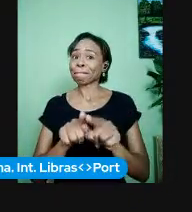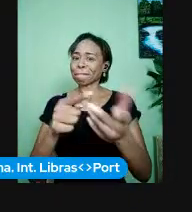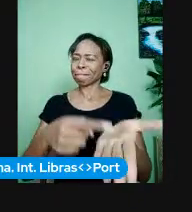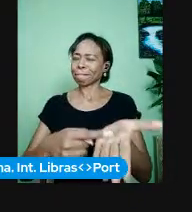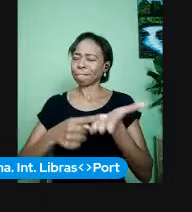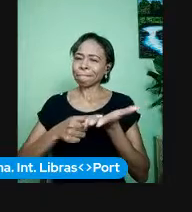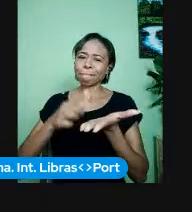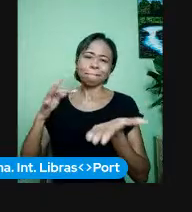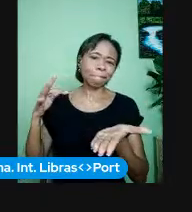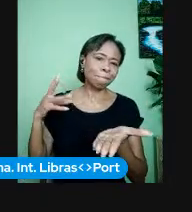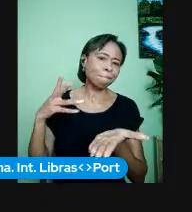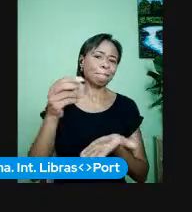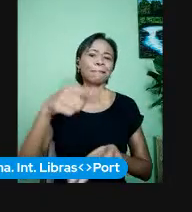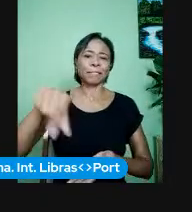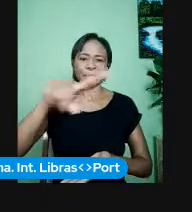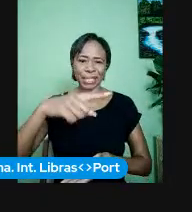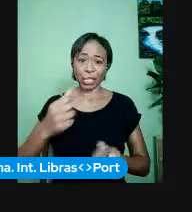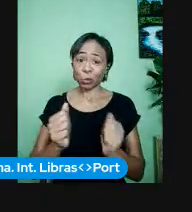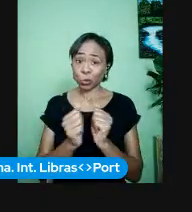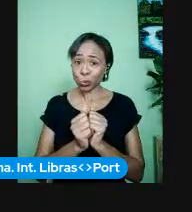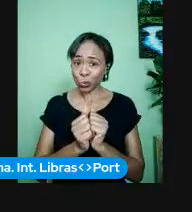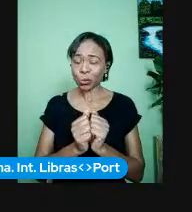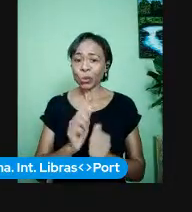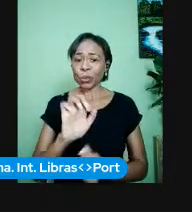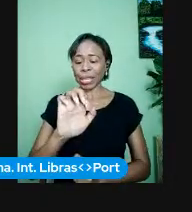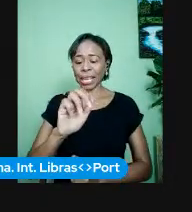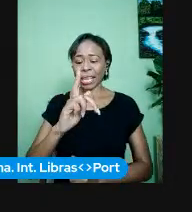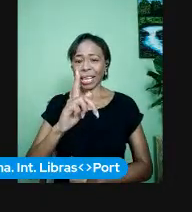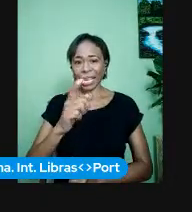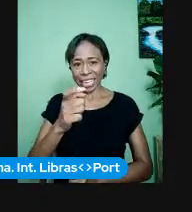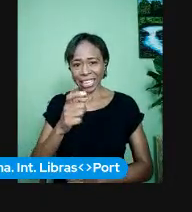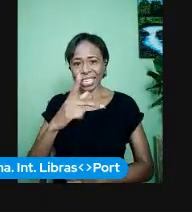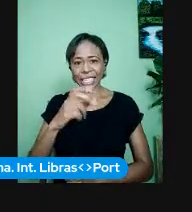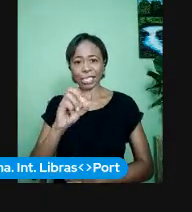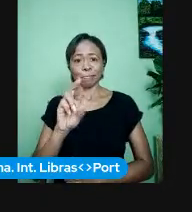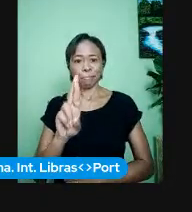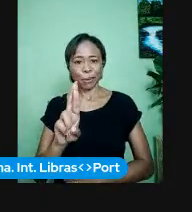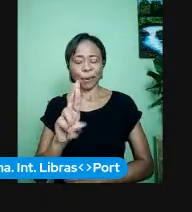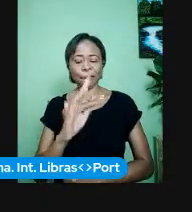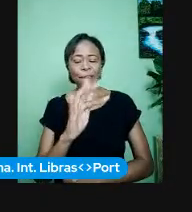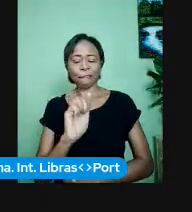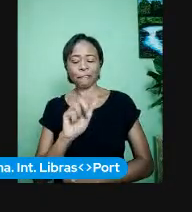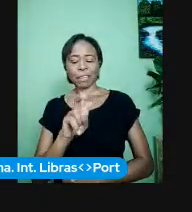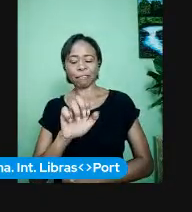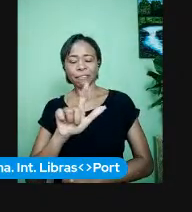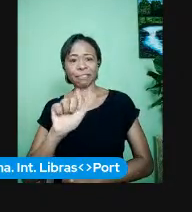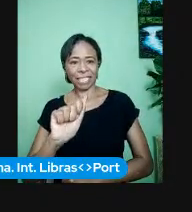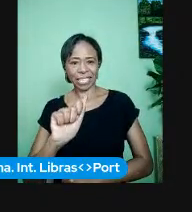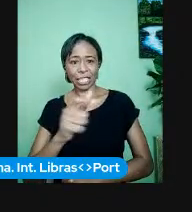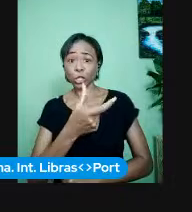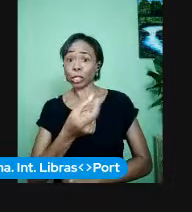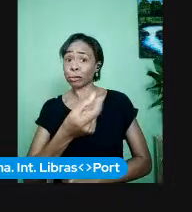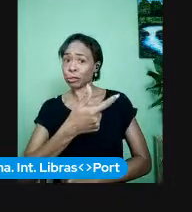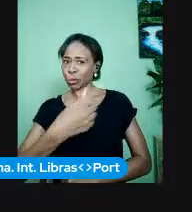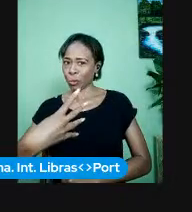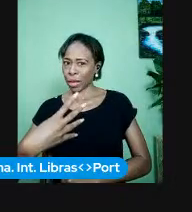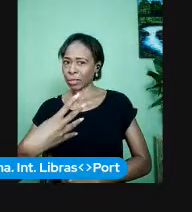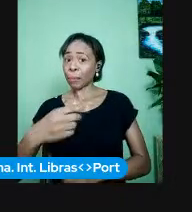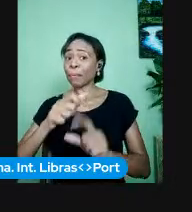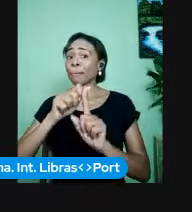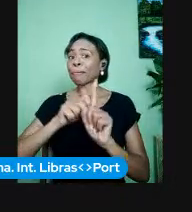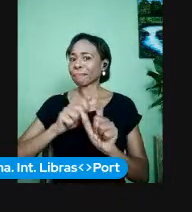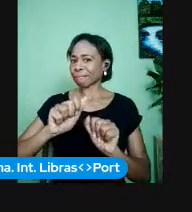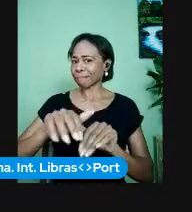todos vocês estarem conosco na Expo Favela 2024, que vai acontecer em setembro, e claro que vocês também